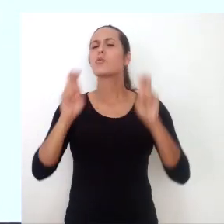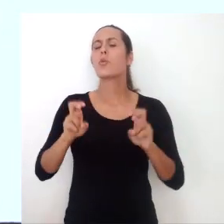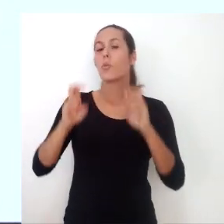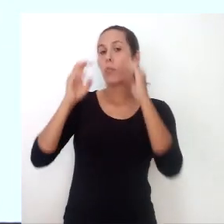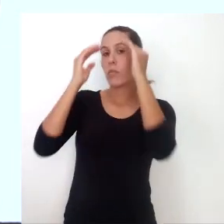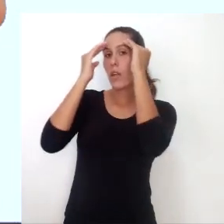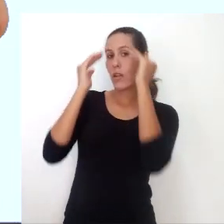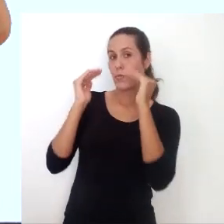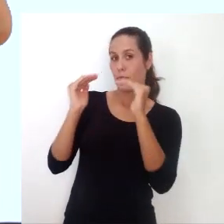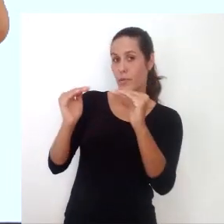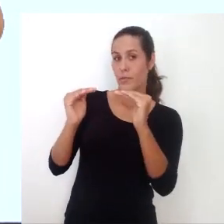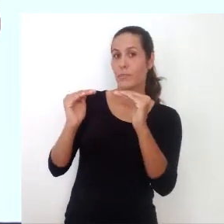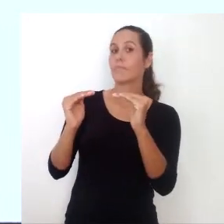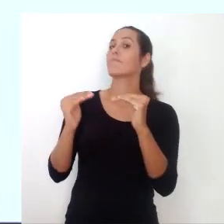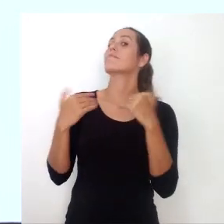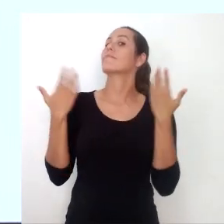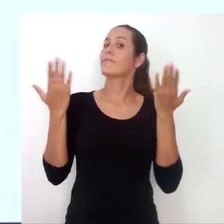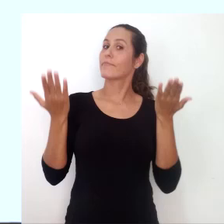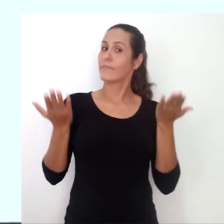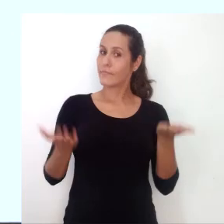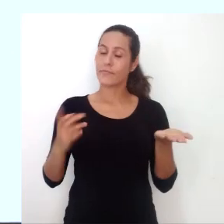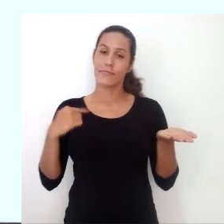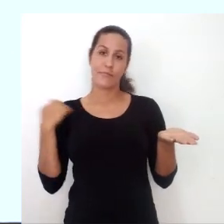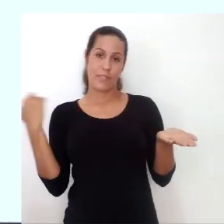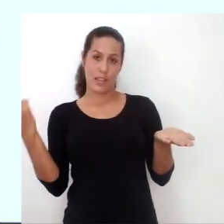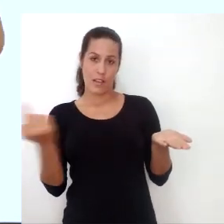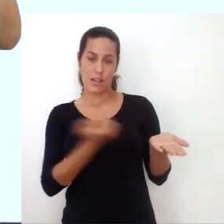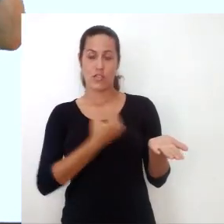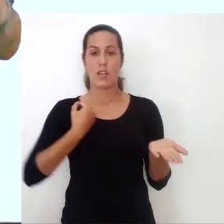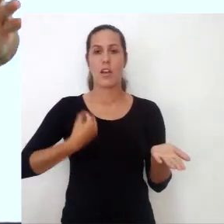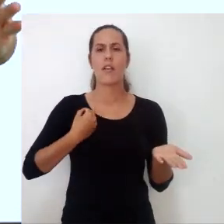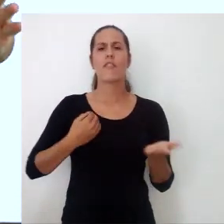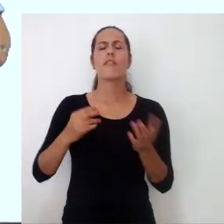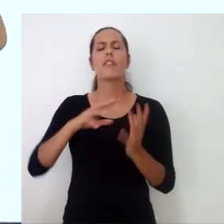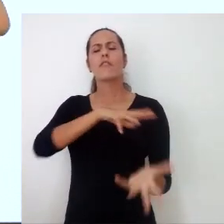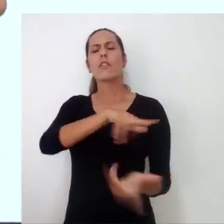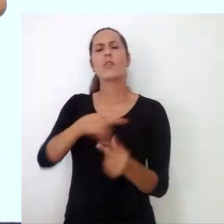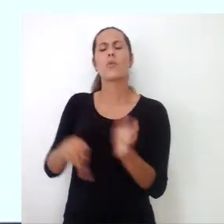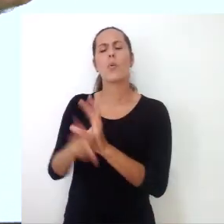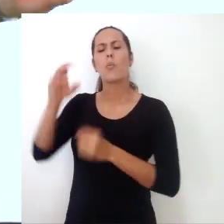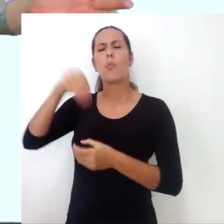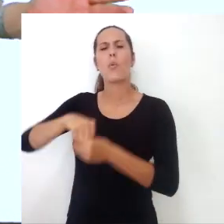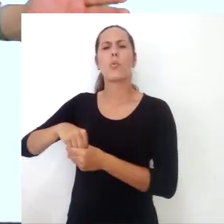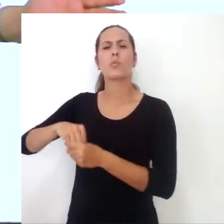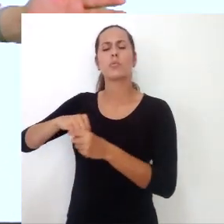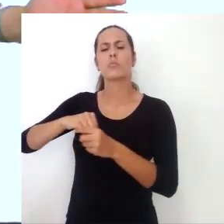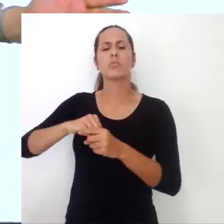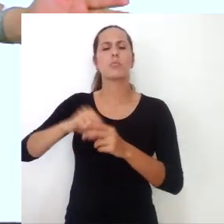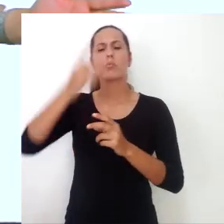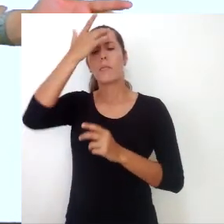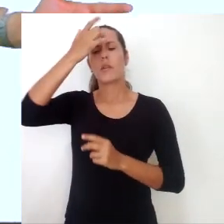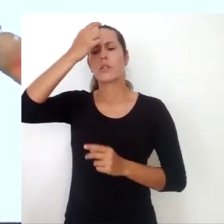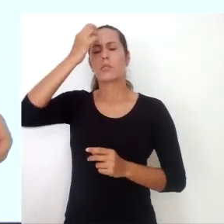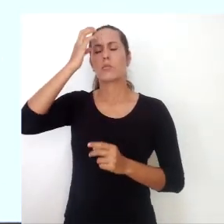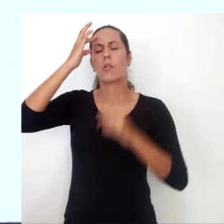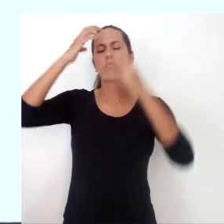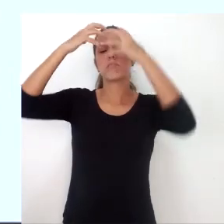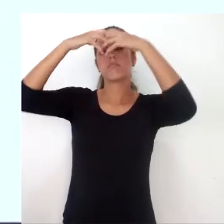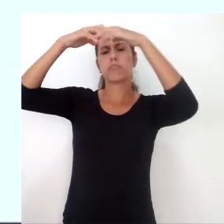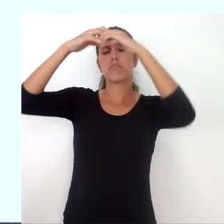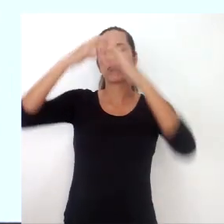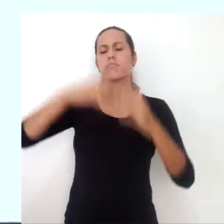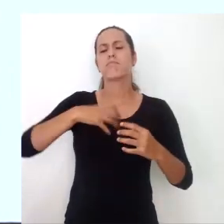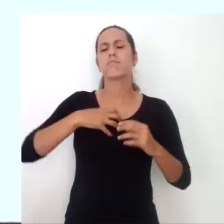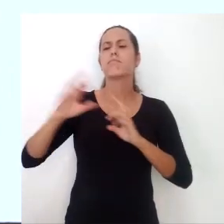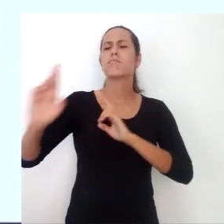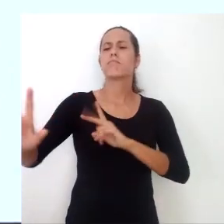do respeito, certo? Vivemos num mundo plural, as pessoas pensam de forma diferente. Então vamos